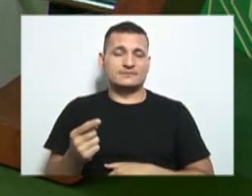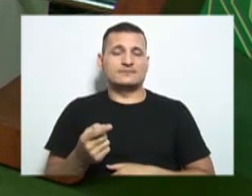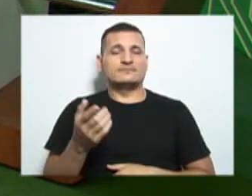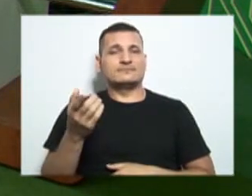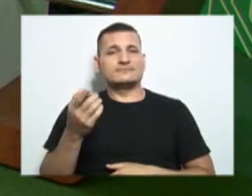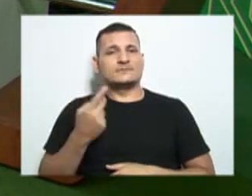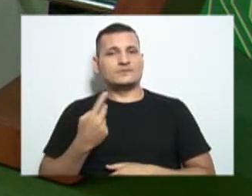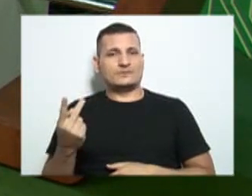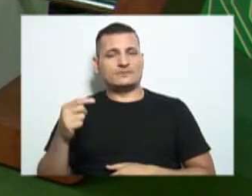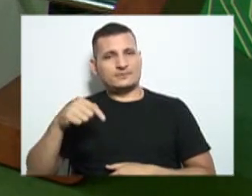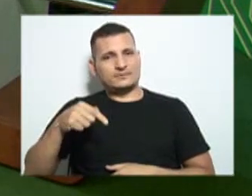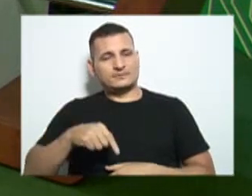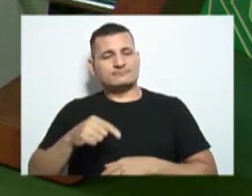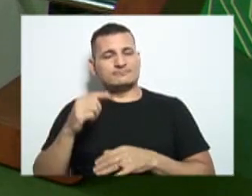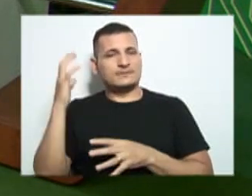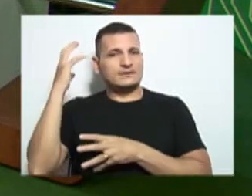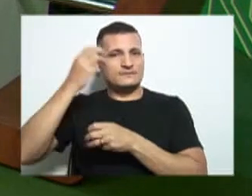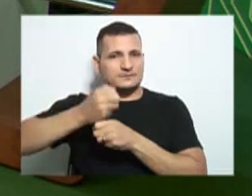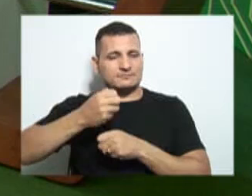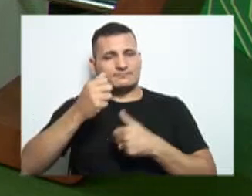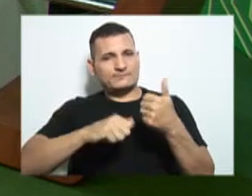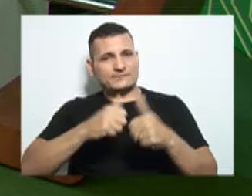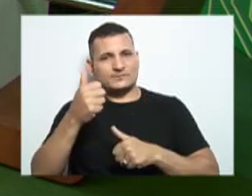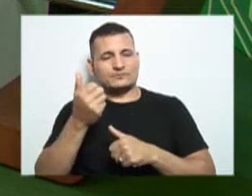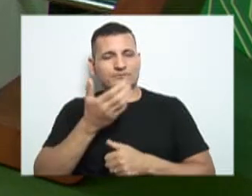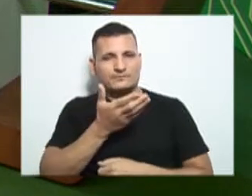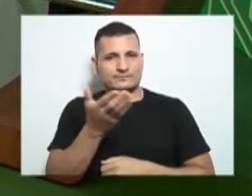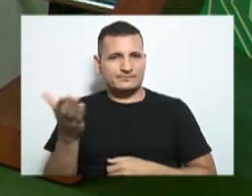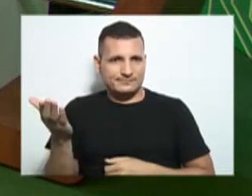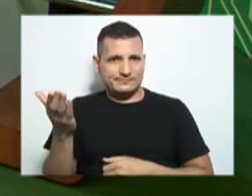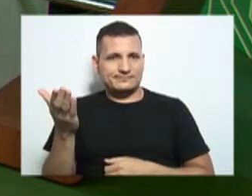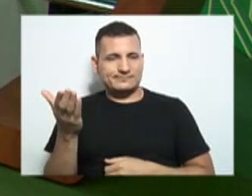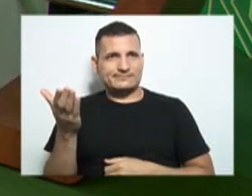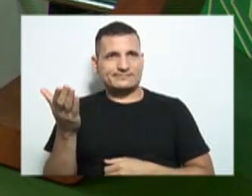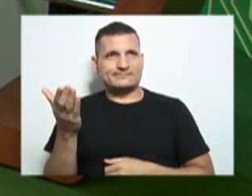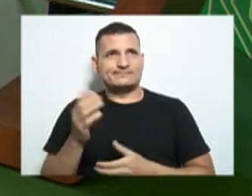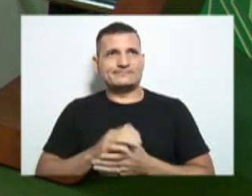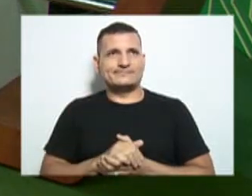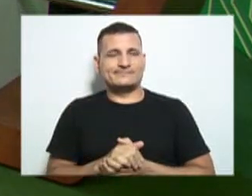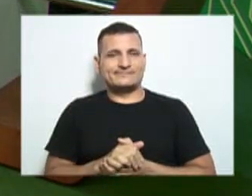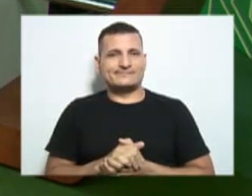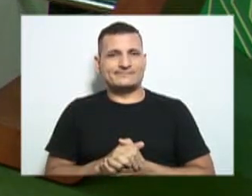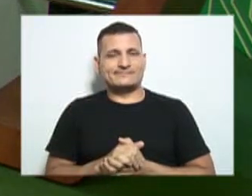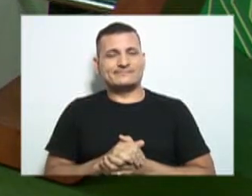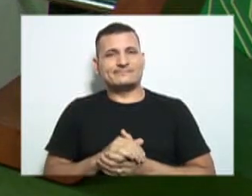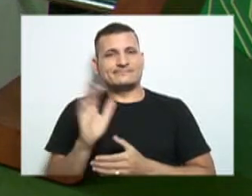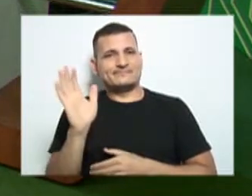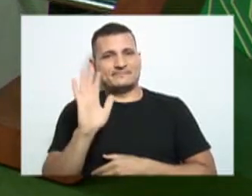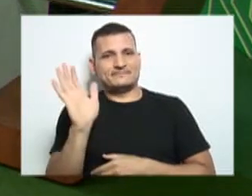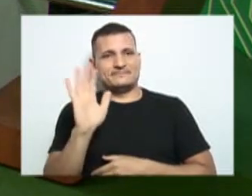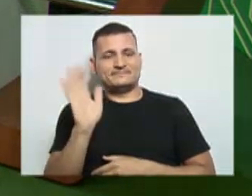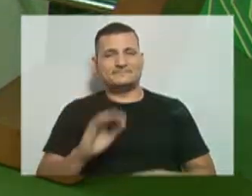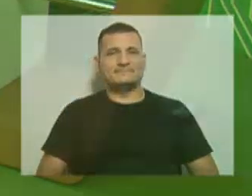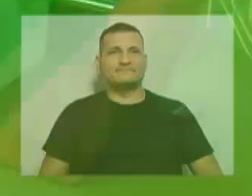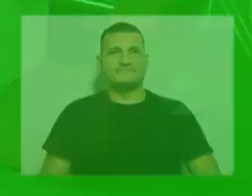revisão e a avaliação para vocês. Não é isso, professora? Isso mesmo. Até a nossa próxima aula. Quinta aula.